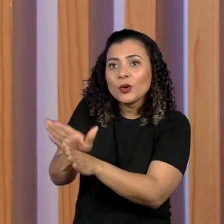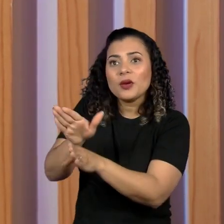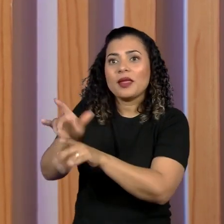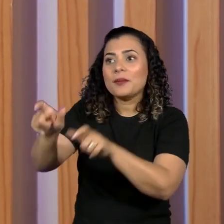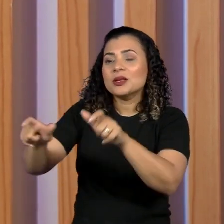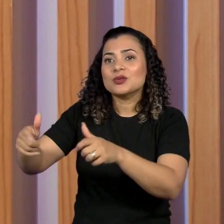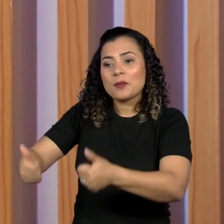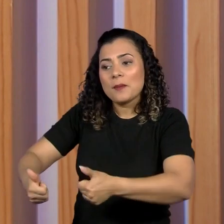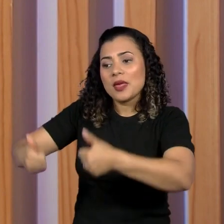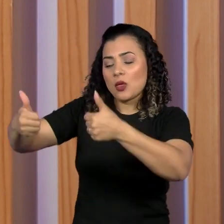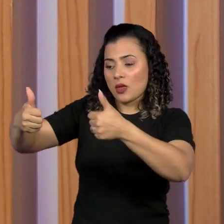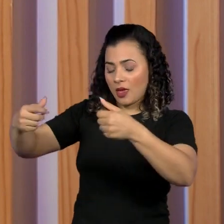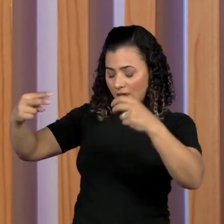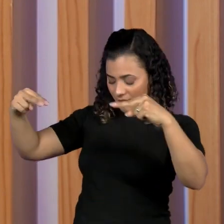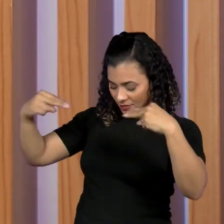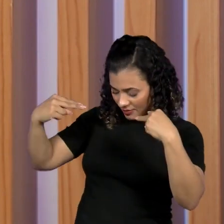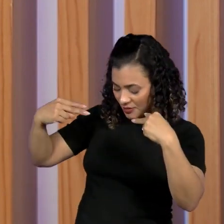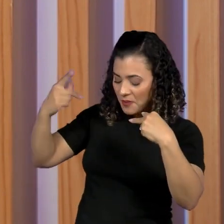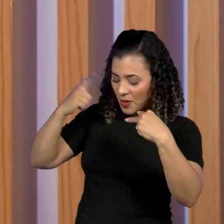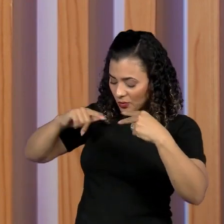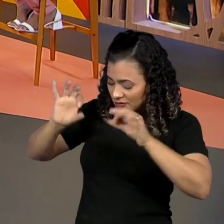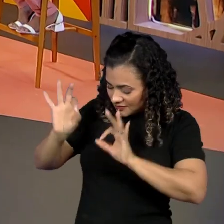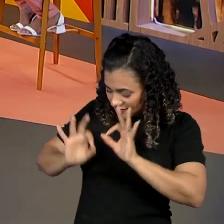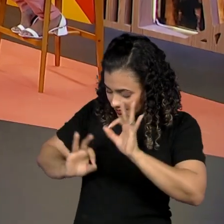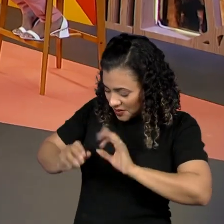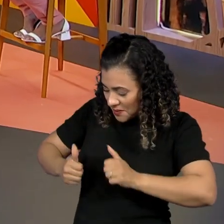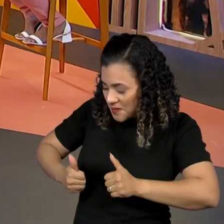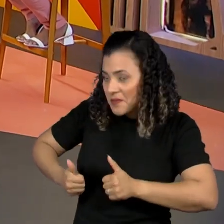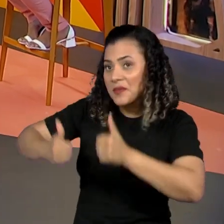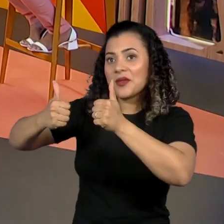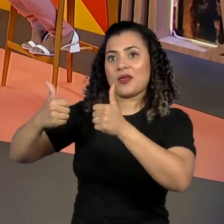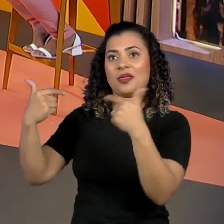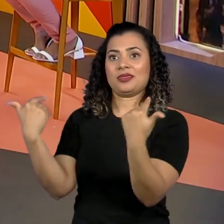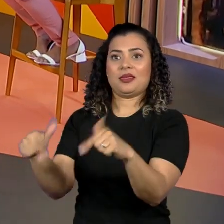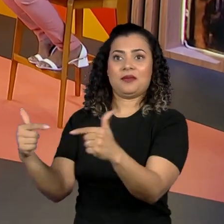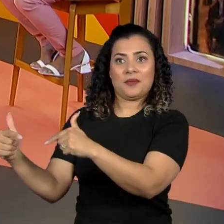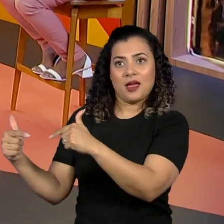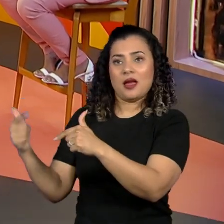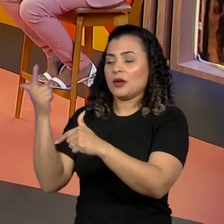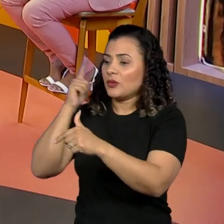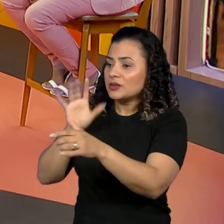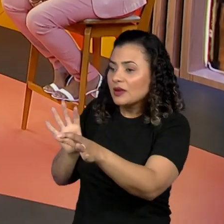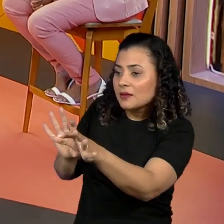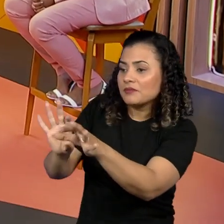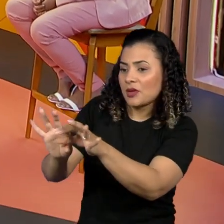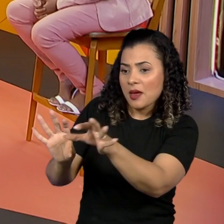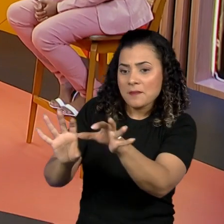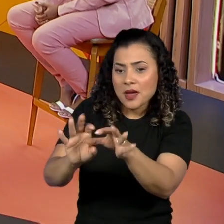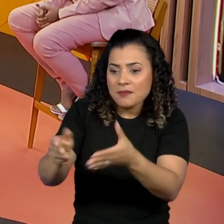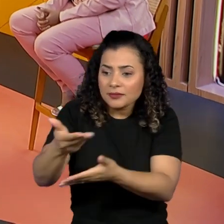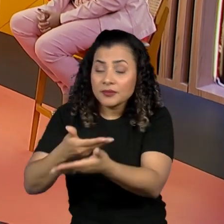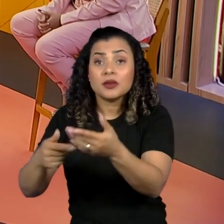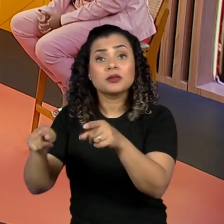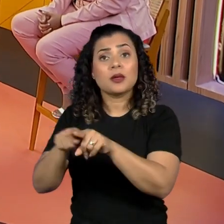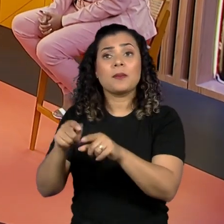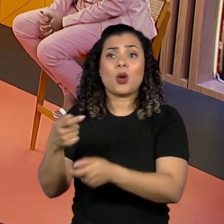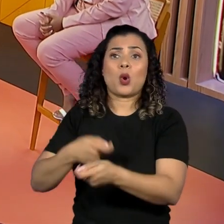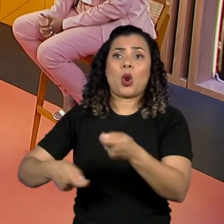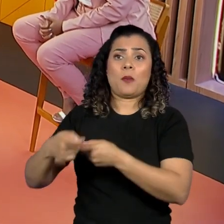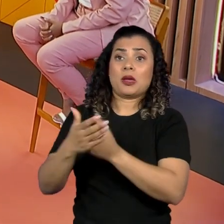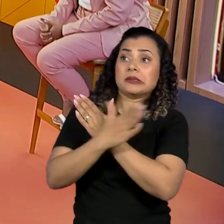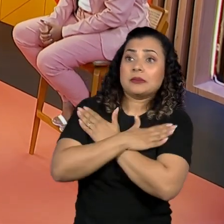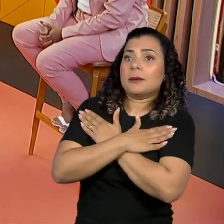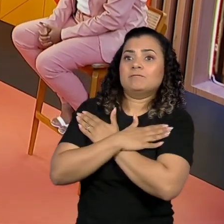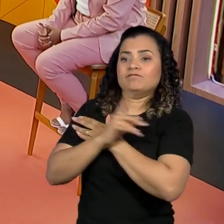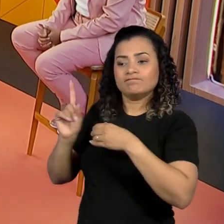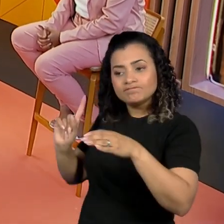serem melhores aí para desenvolver melhores trabalhos, né? Melhorar também a questão econômica, de dividir melhor a